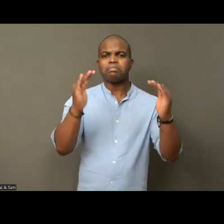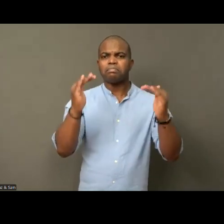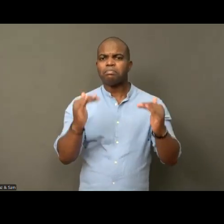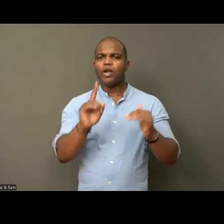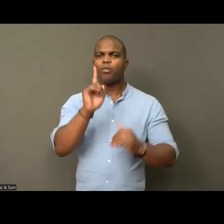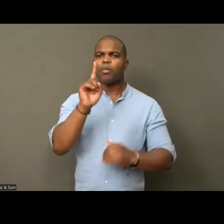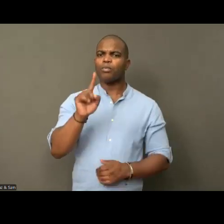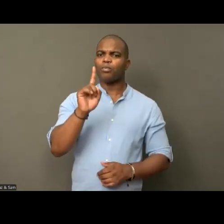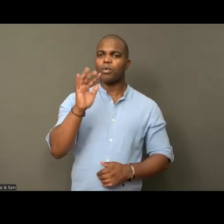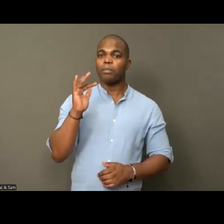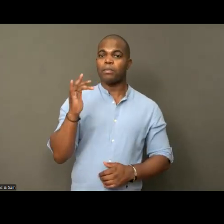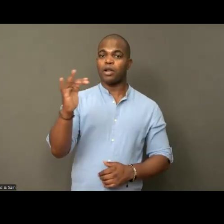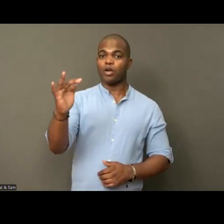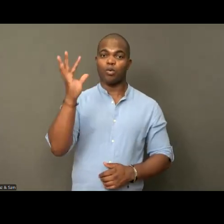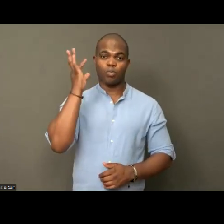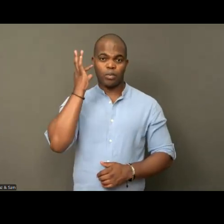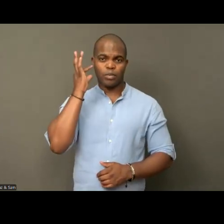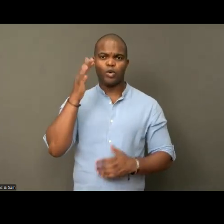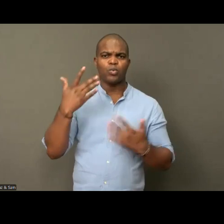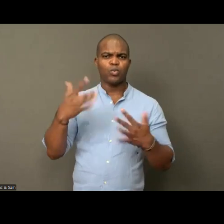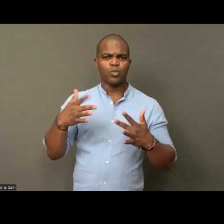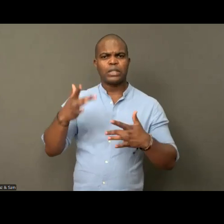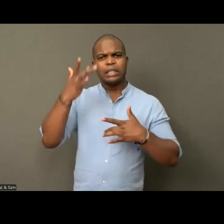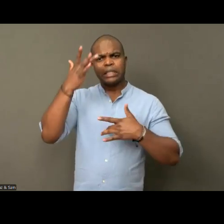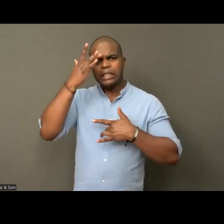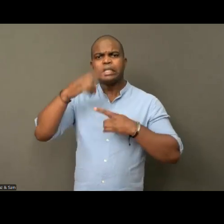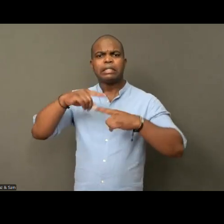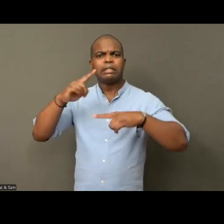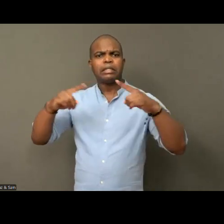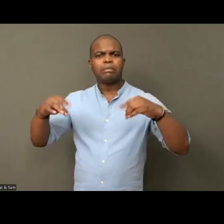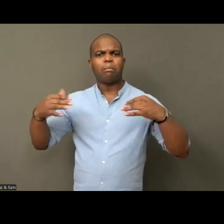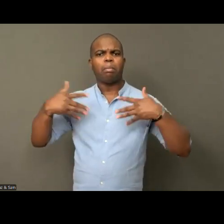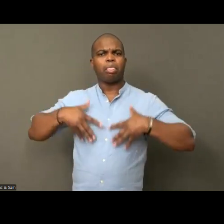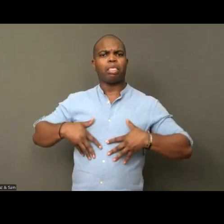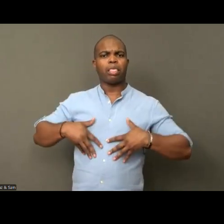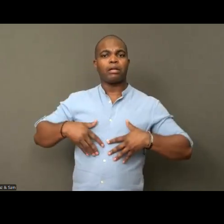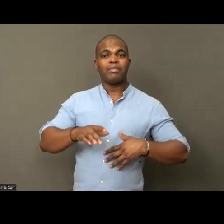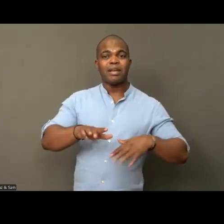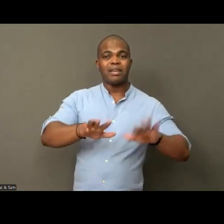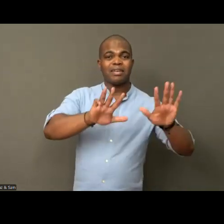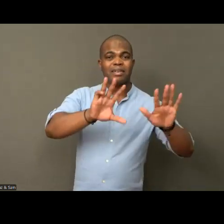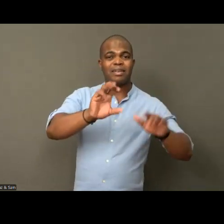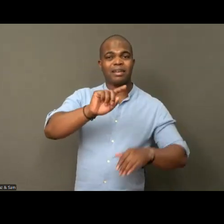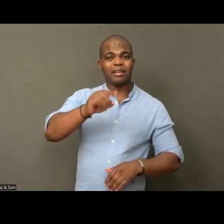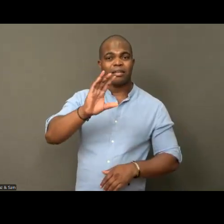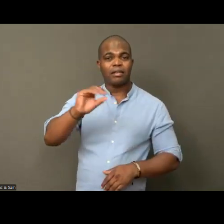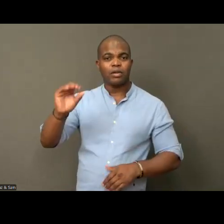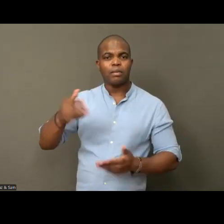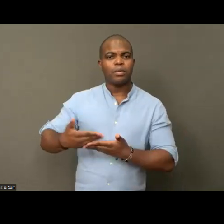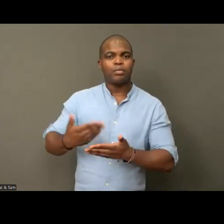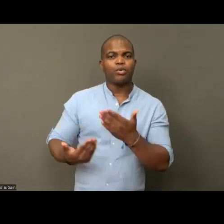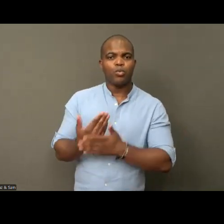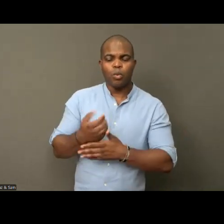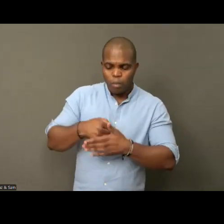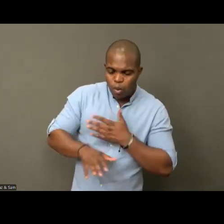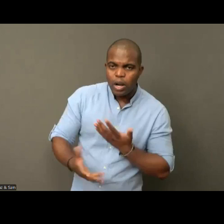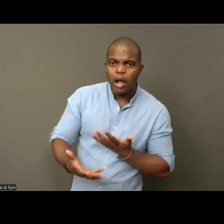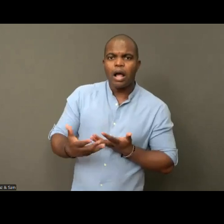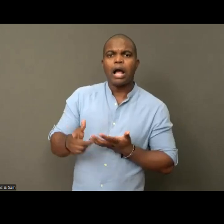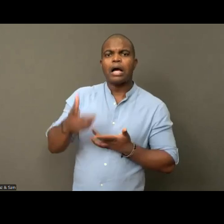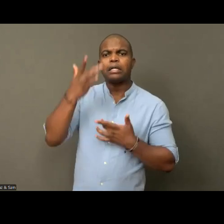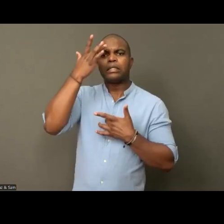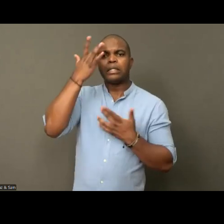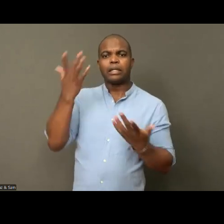recém-nascidos. Além disso, estima-se que 68 mil casos de sífilis congênita ocorrem anualmente e há